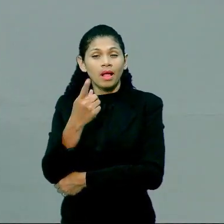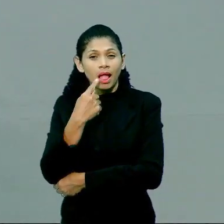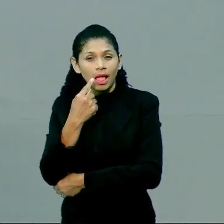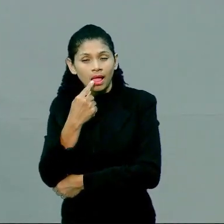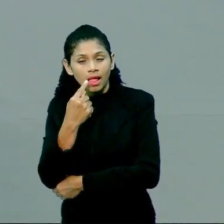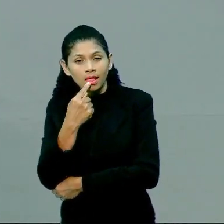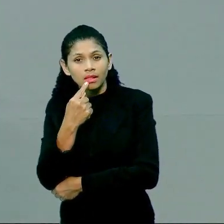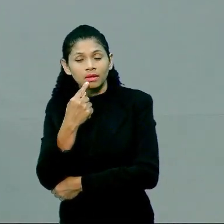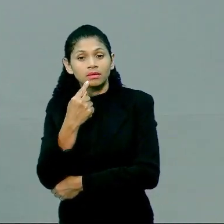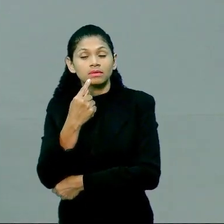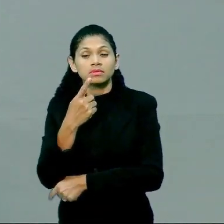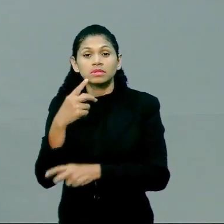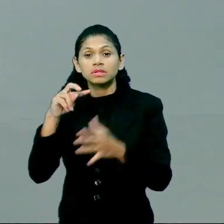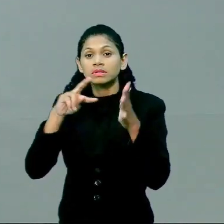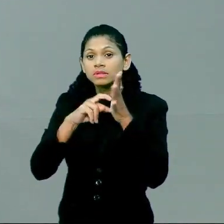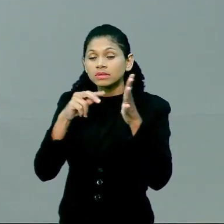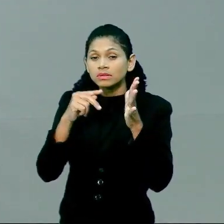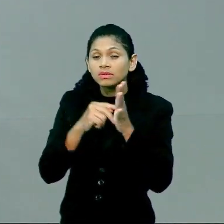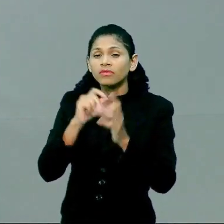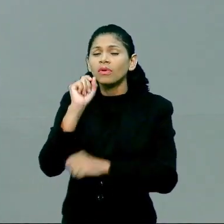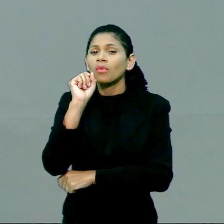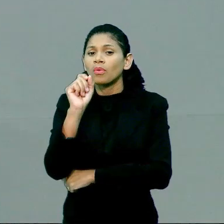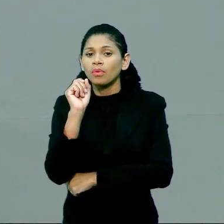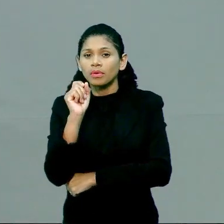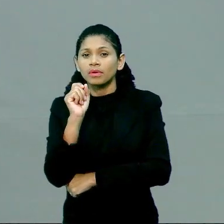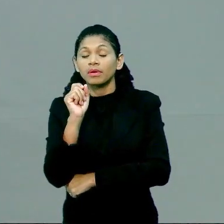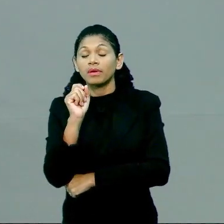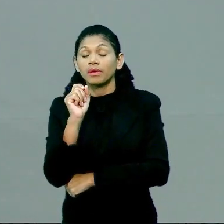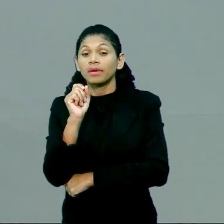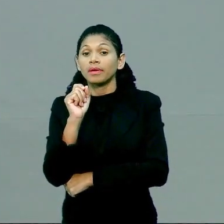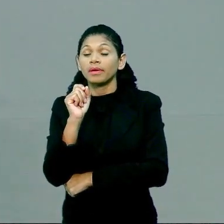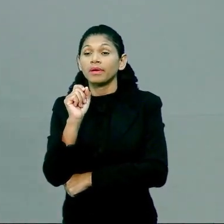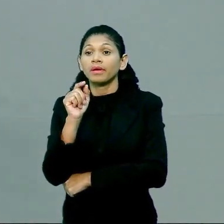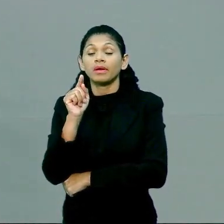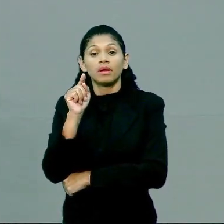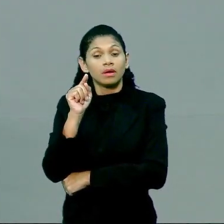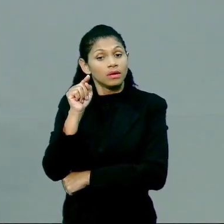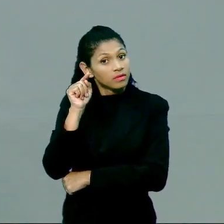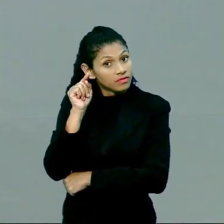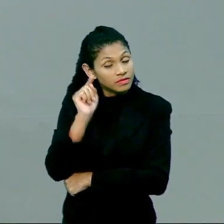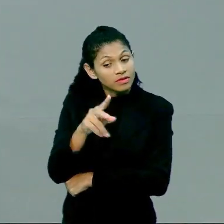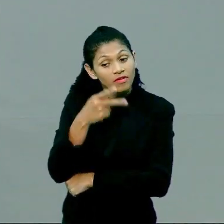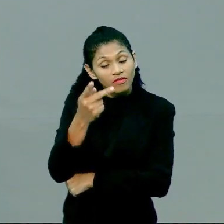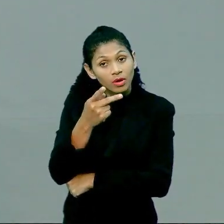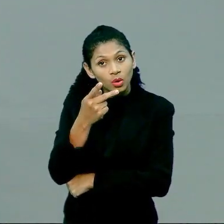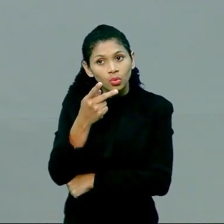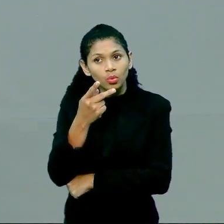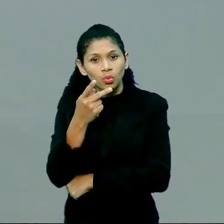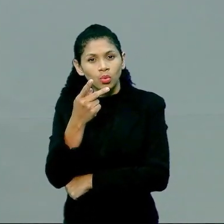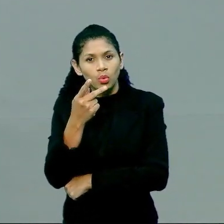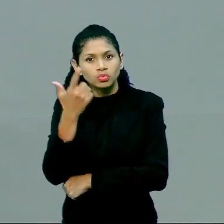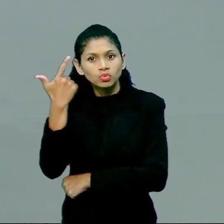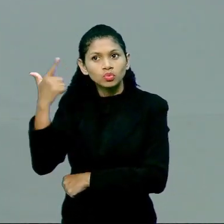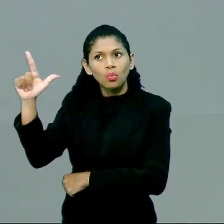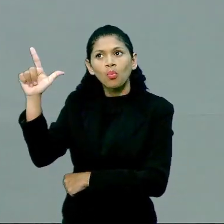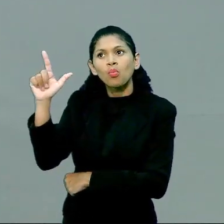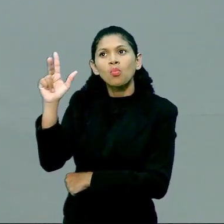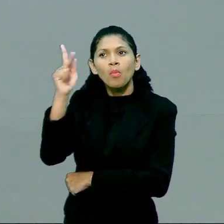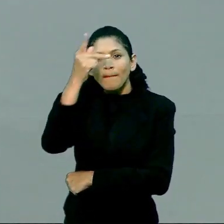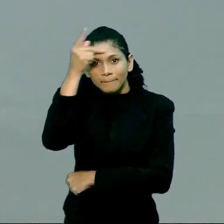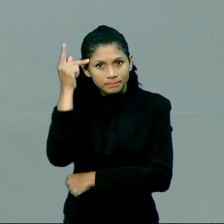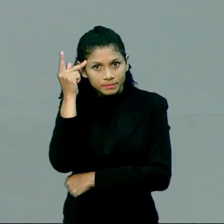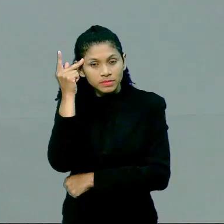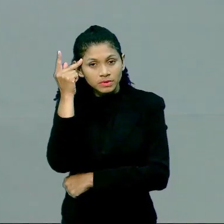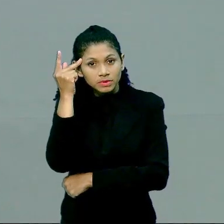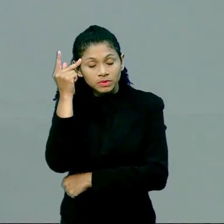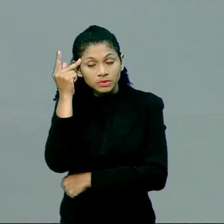fez um atribuição de alguma coisa alguém e no final ela surpreendeu você né ou seja mordeu sua língua você